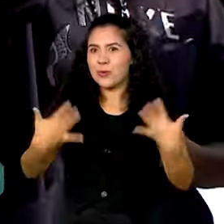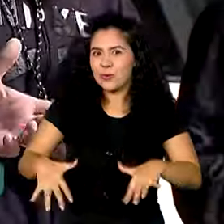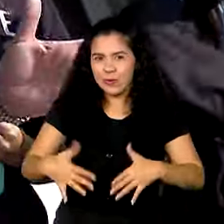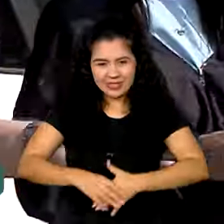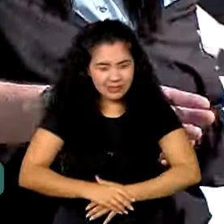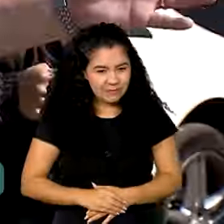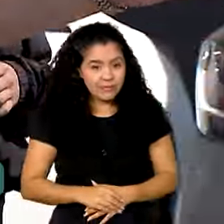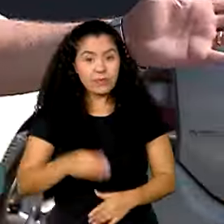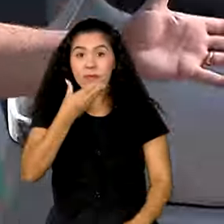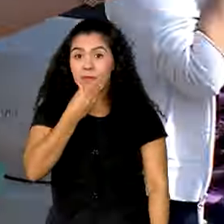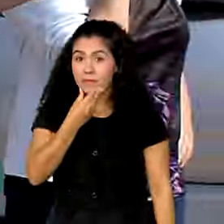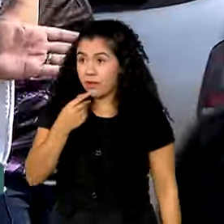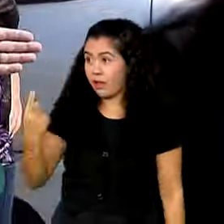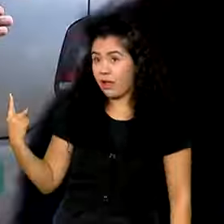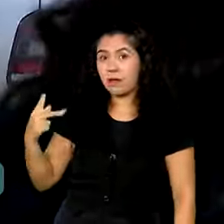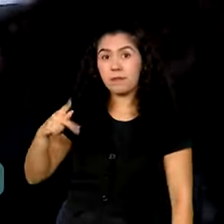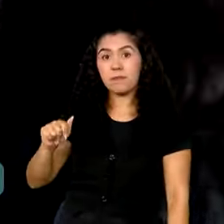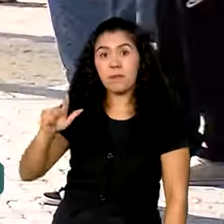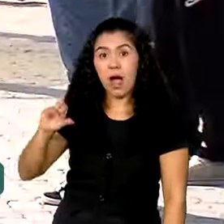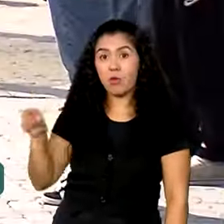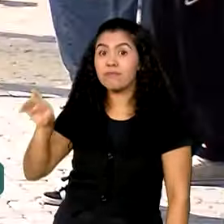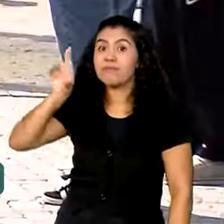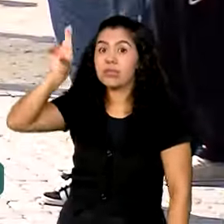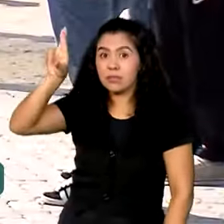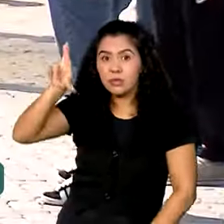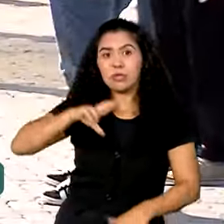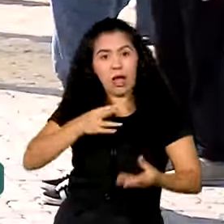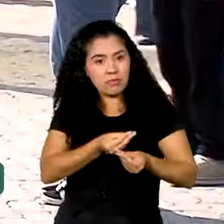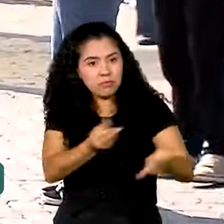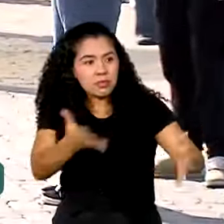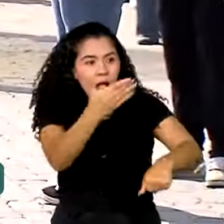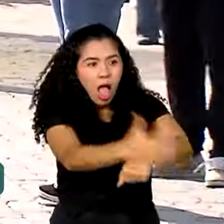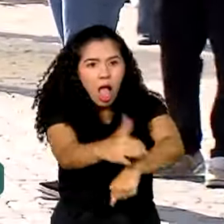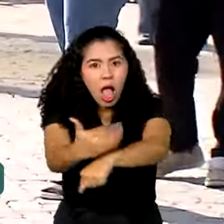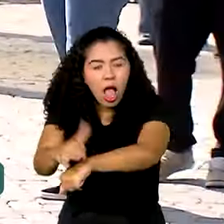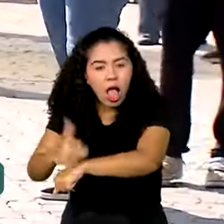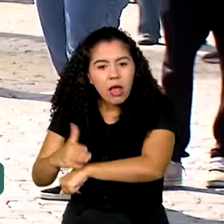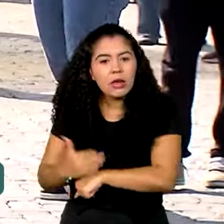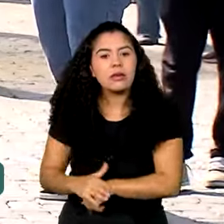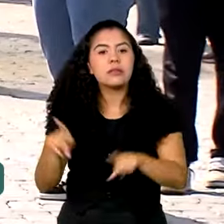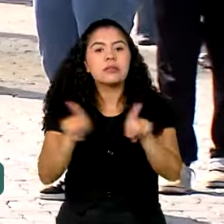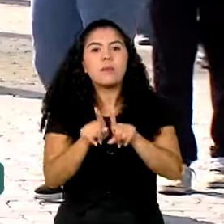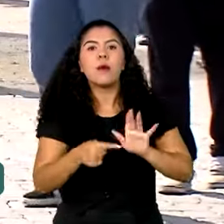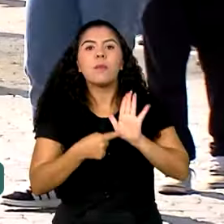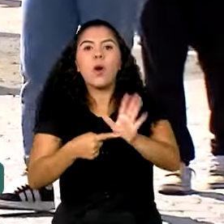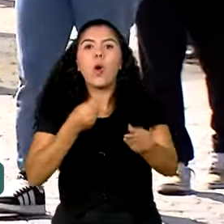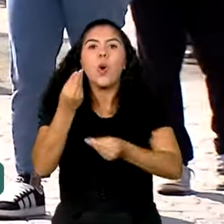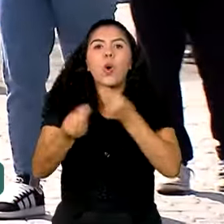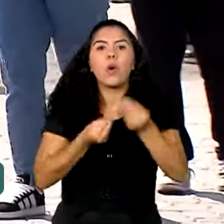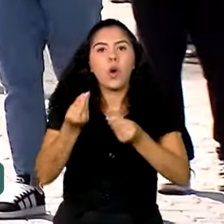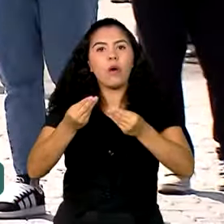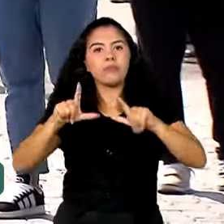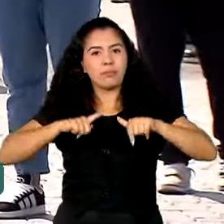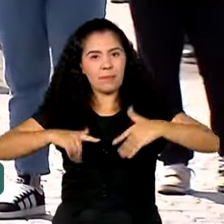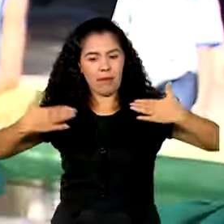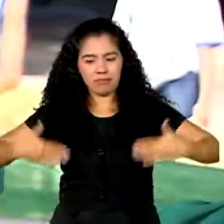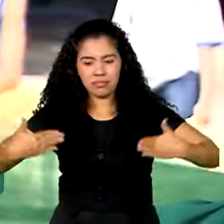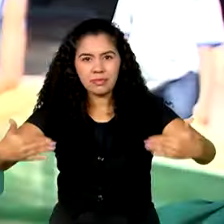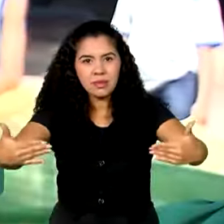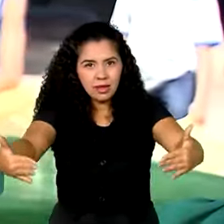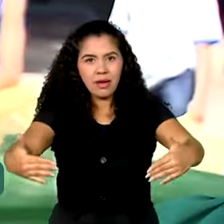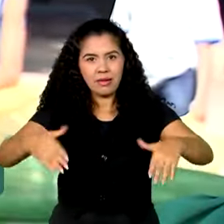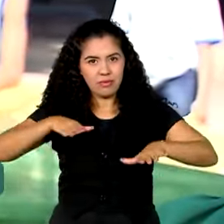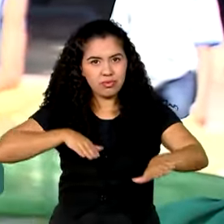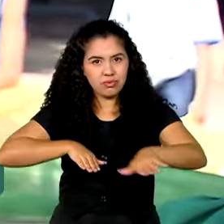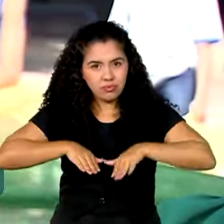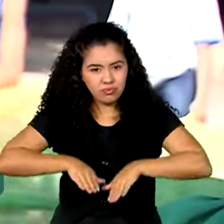é o responsável pelo ensaio dos alunos e adianta um pouco do que poderá ser visto na esplanada dos ministérios. Na